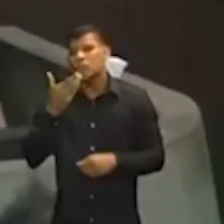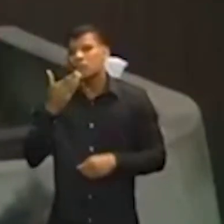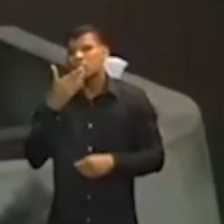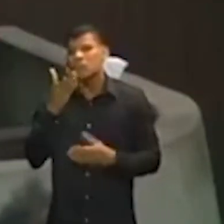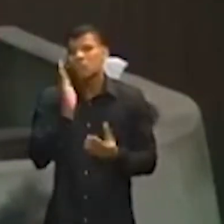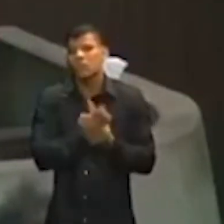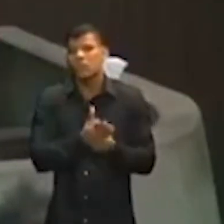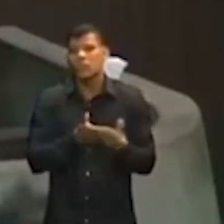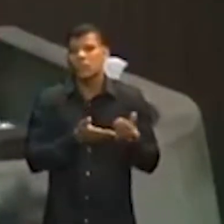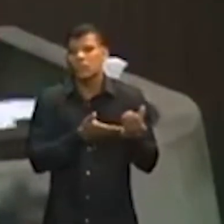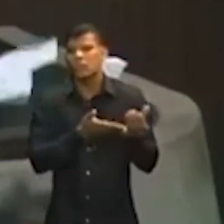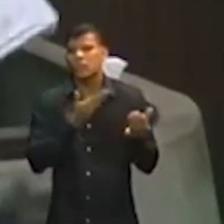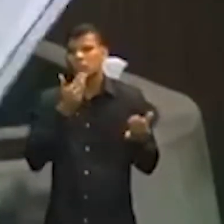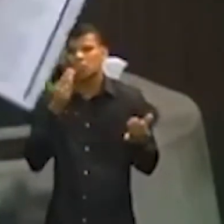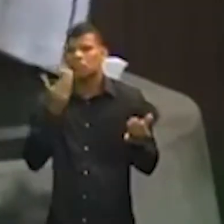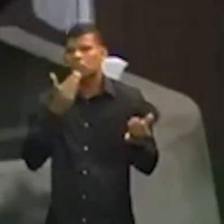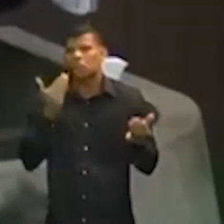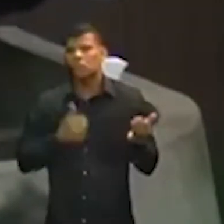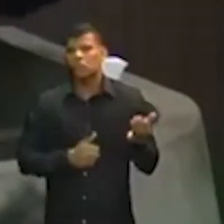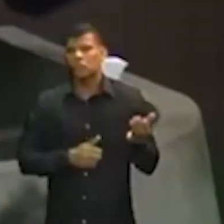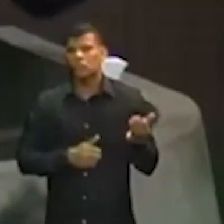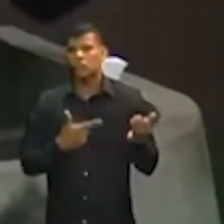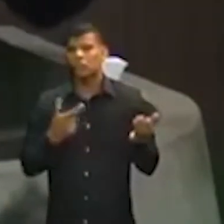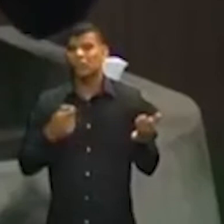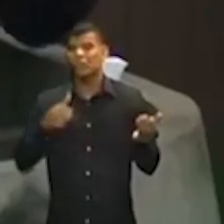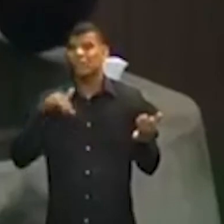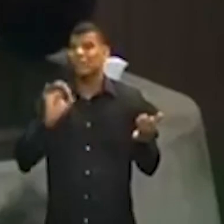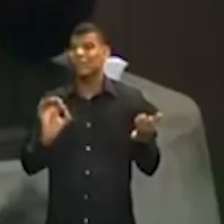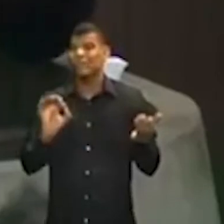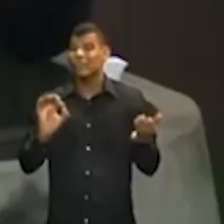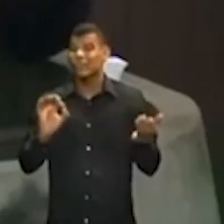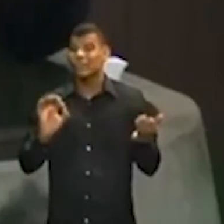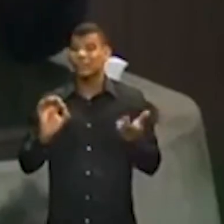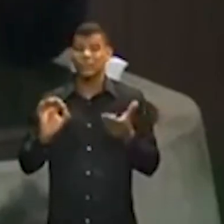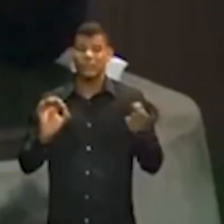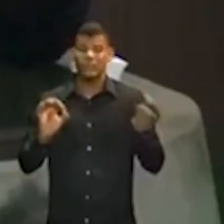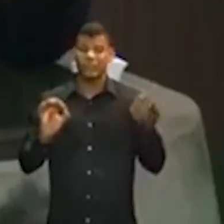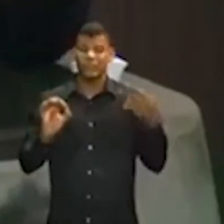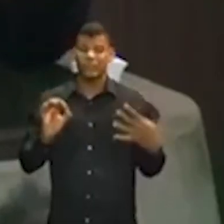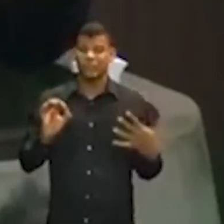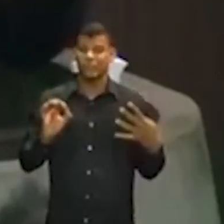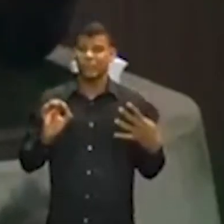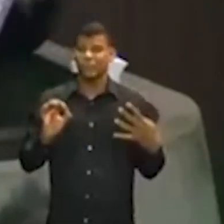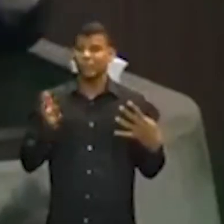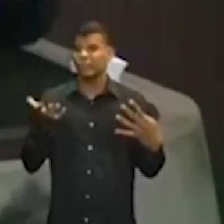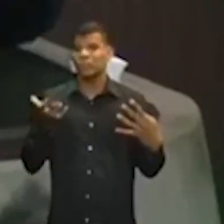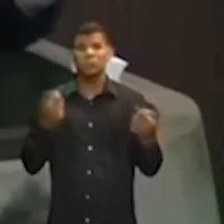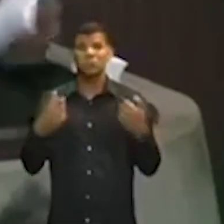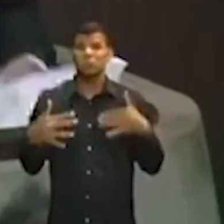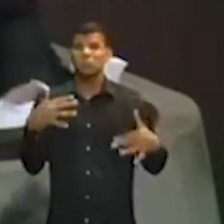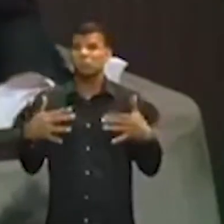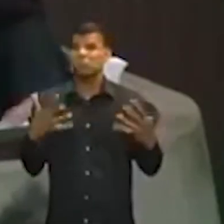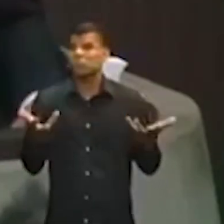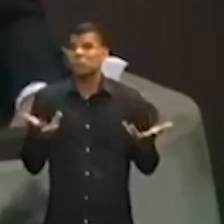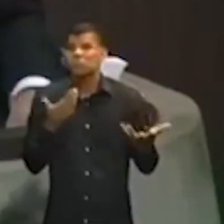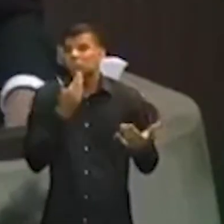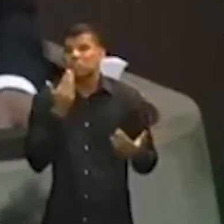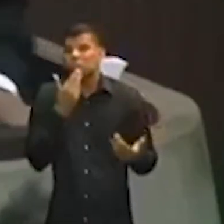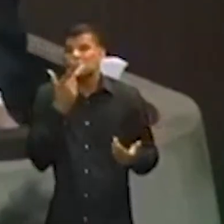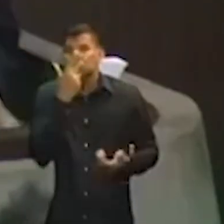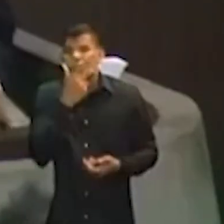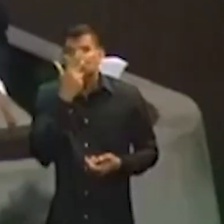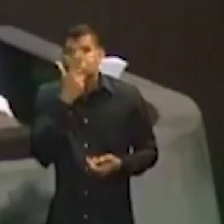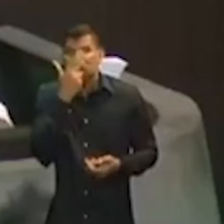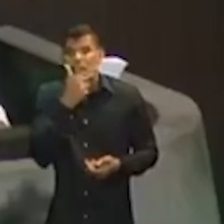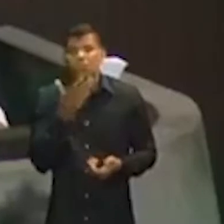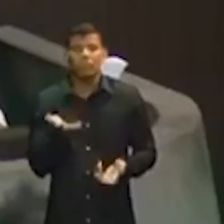não anda, os processos não andam. Está aqui o de 2010 e 2014 da JBS, está do mesmo jeito,